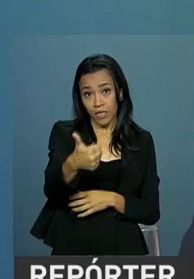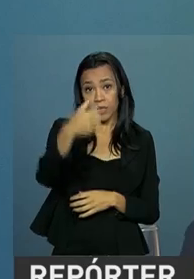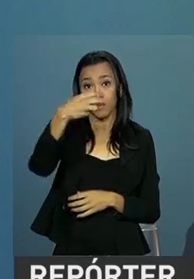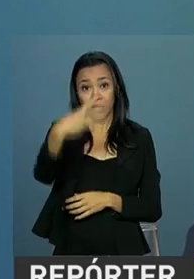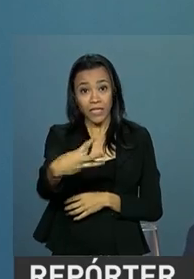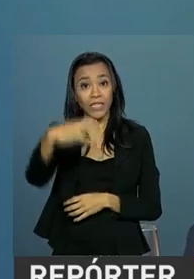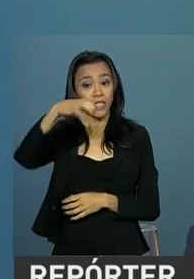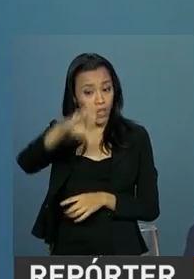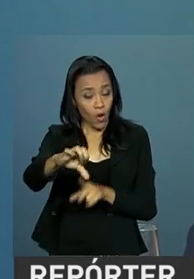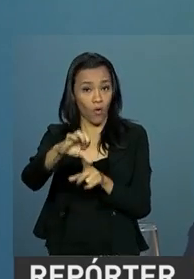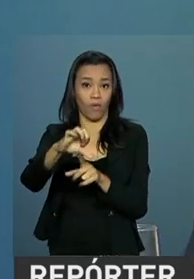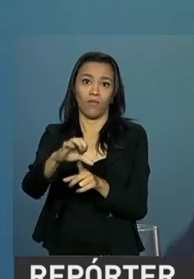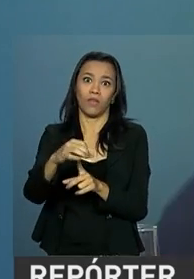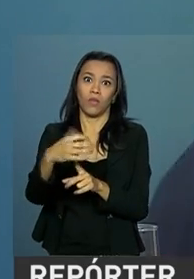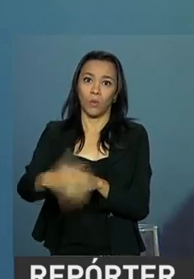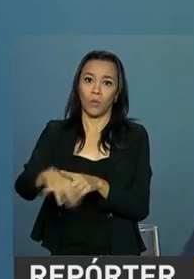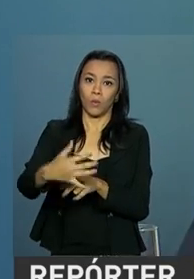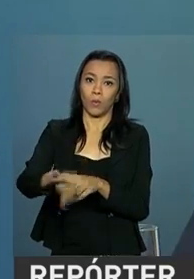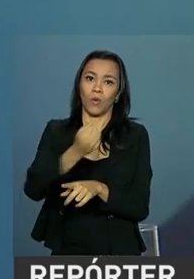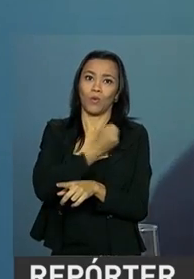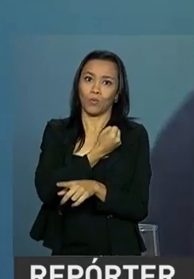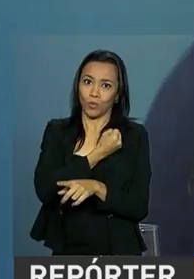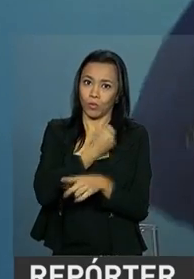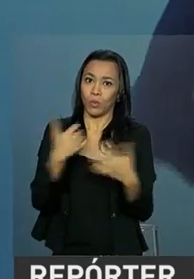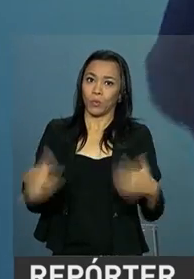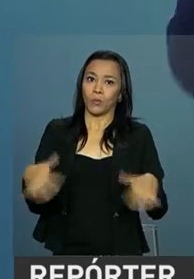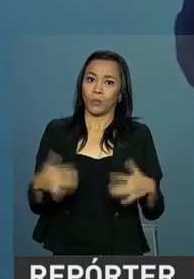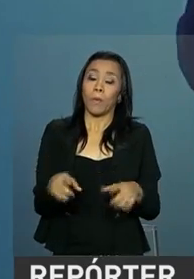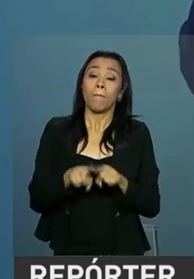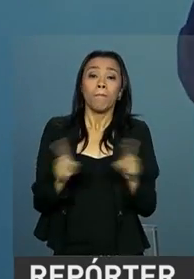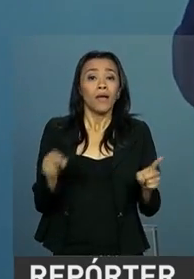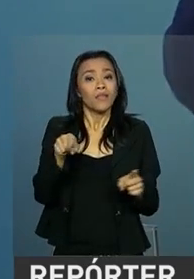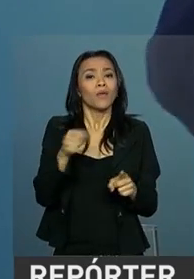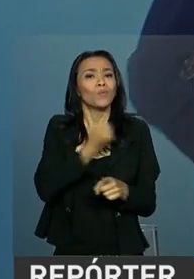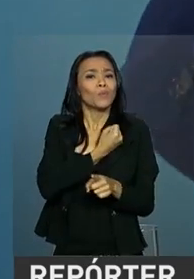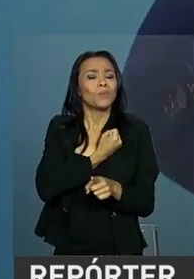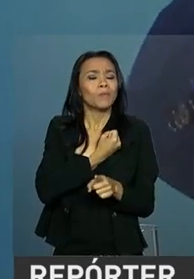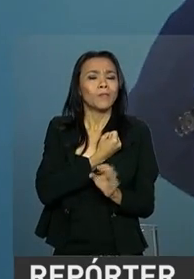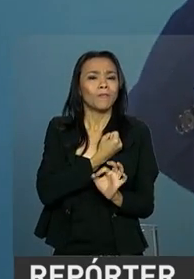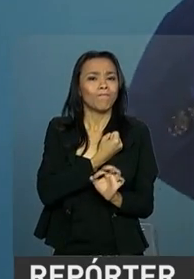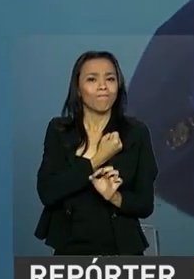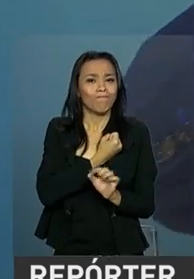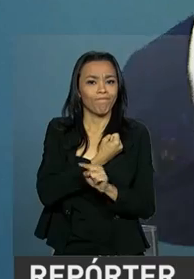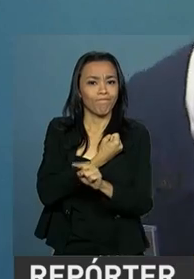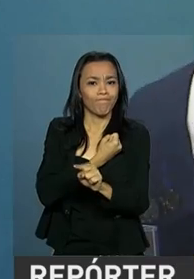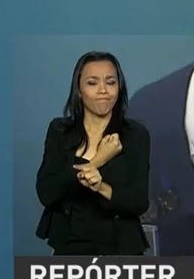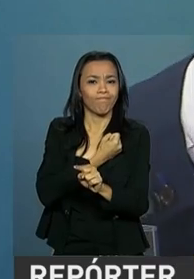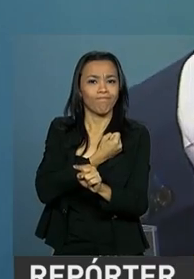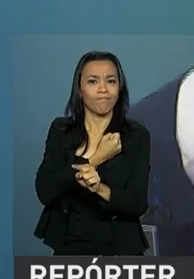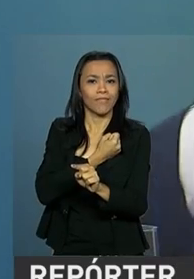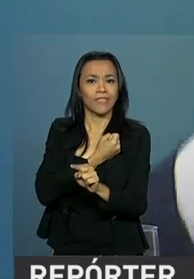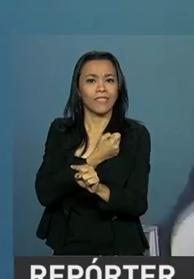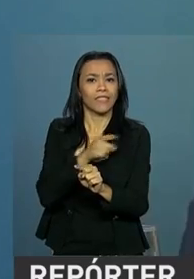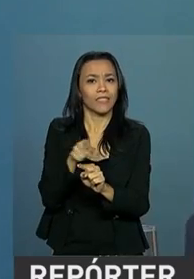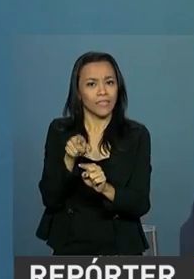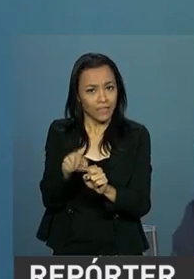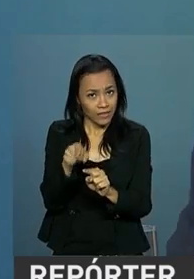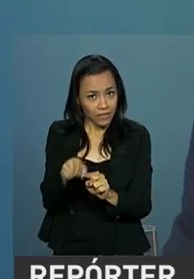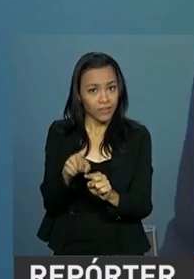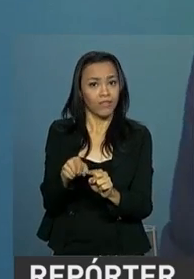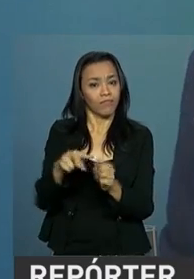novo é um número alto certamente mas é um número já com um uma queda